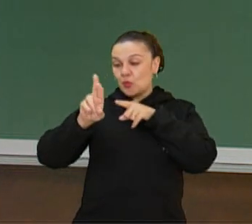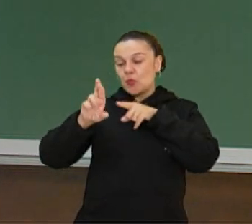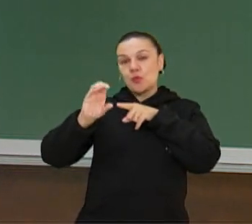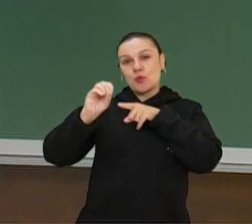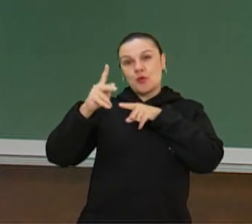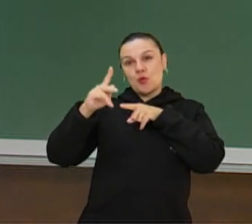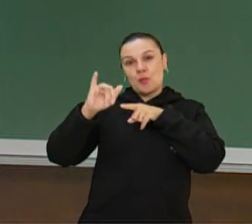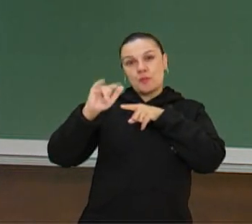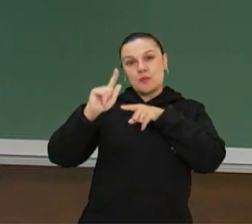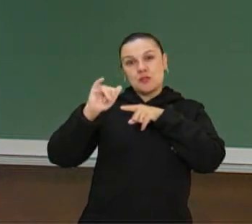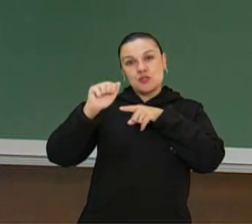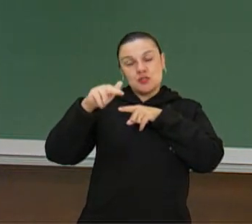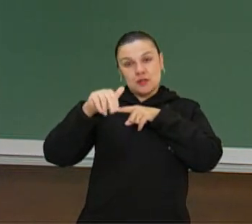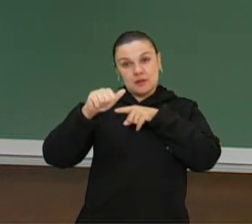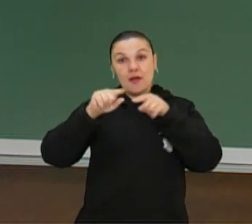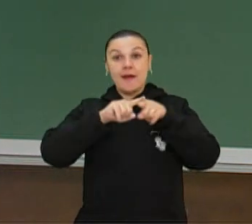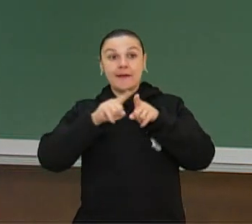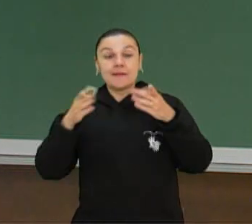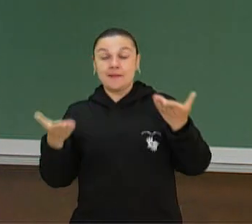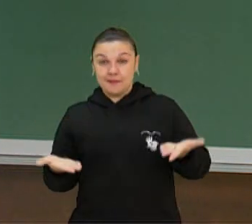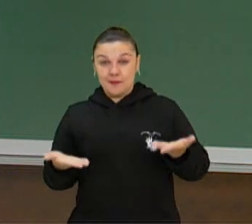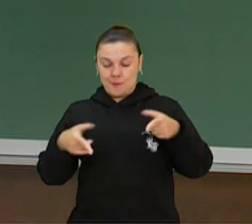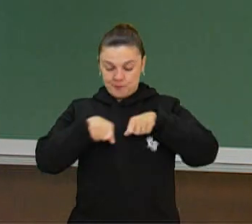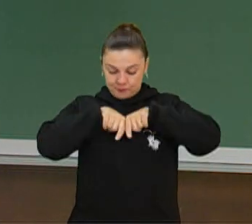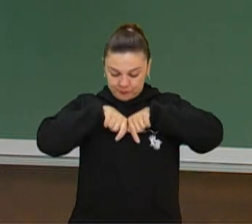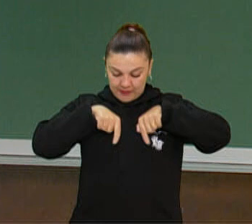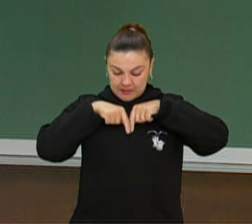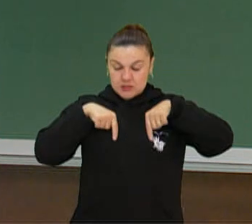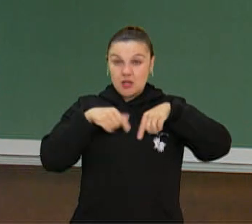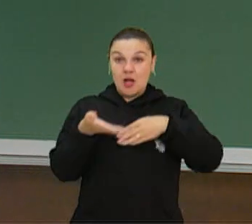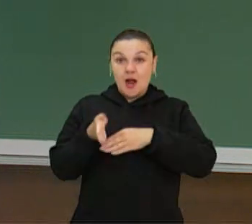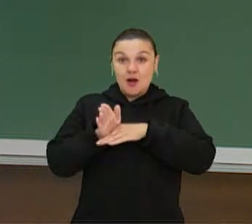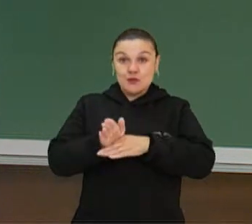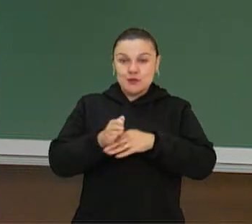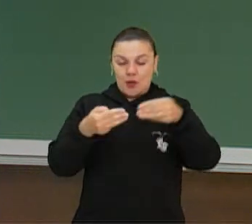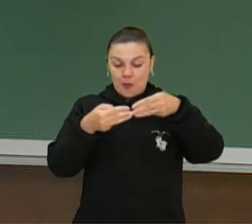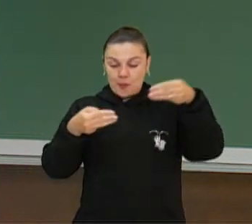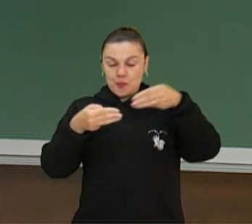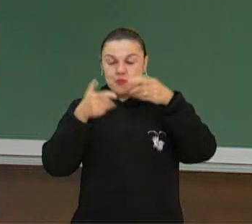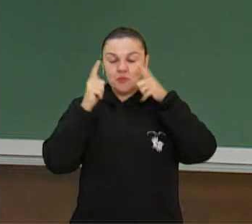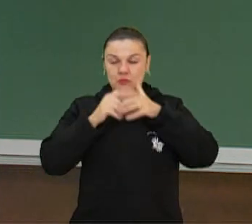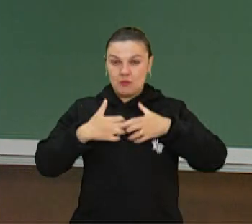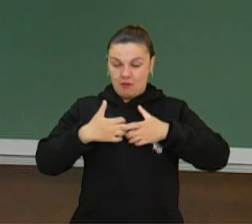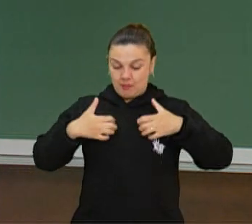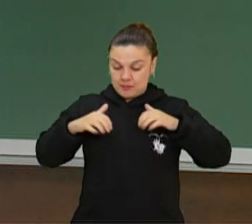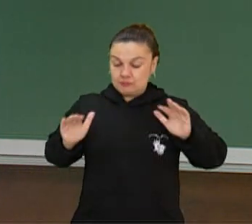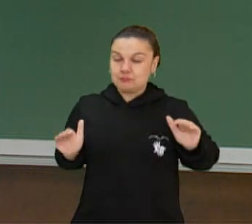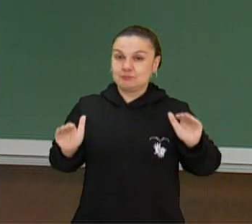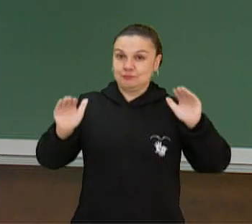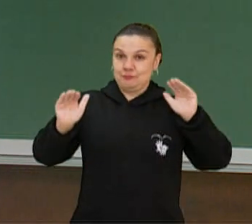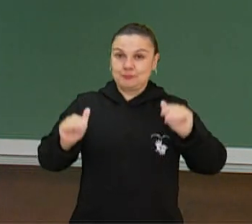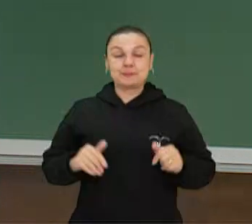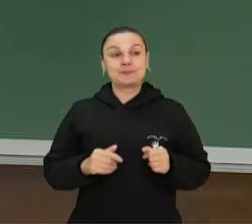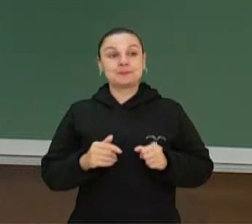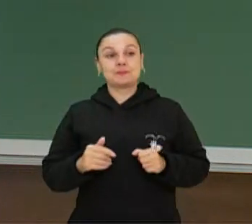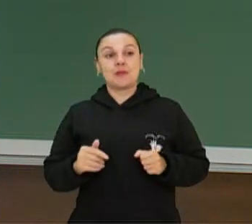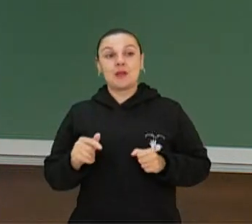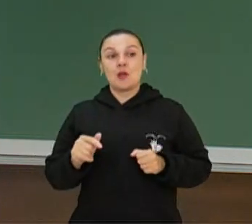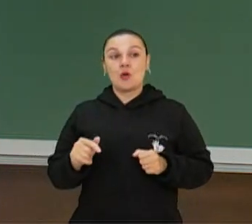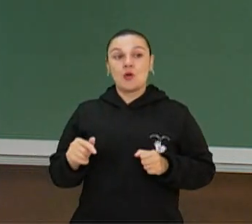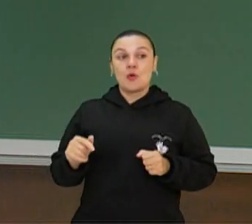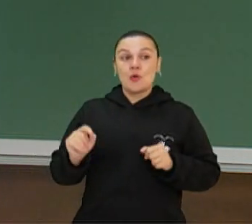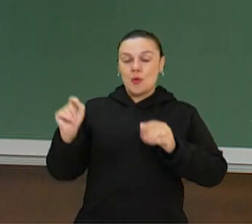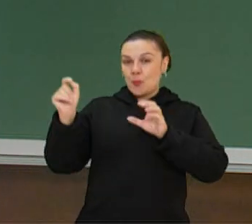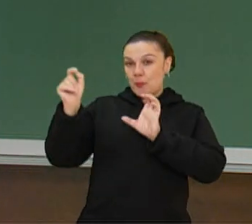A quilha vai permitir com que esses músculos se fixem de forma adequada para facilitar o voo, e a glândula uropigiana, a ave vai pegar